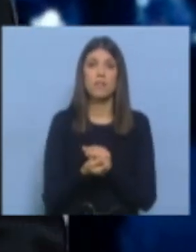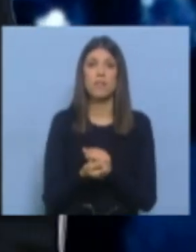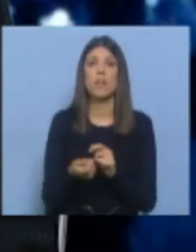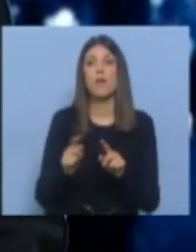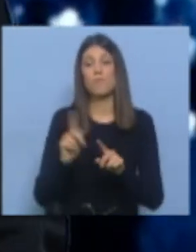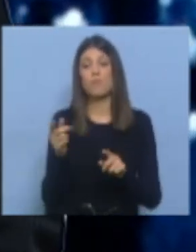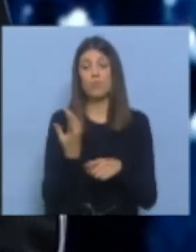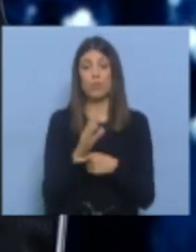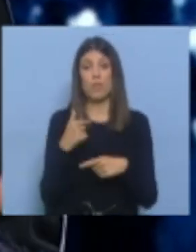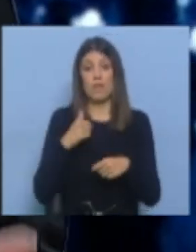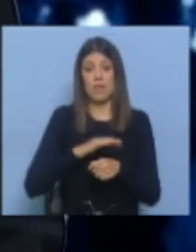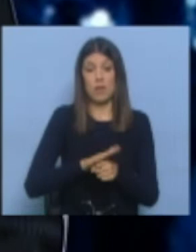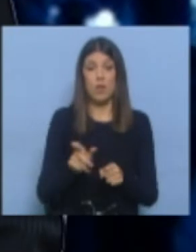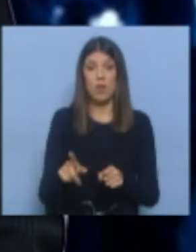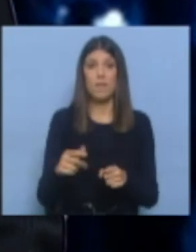afetar os